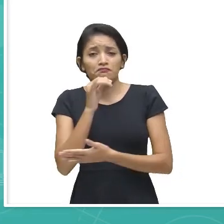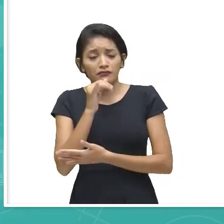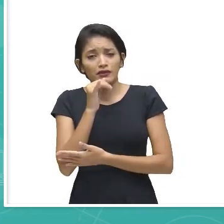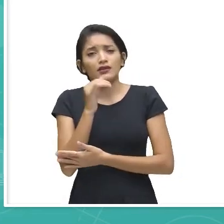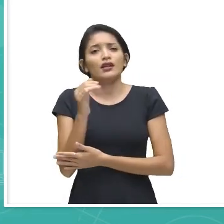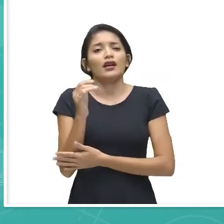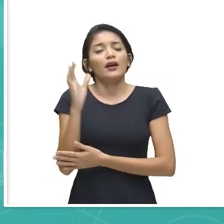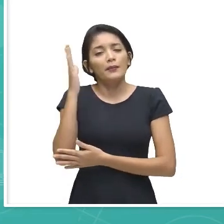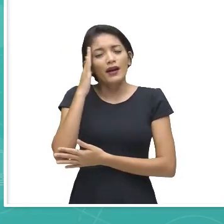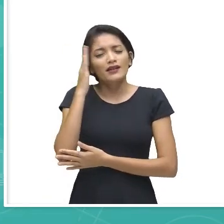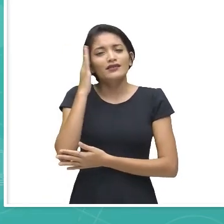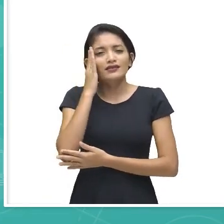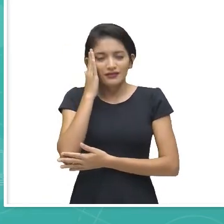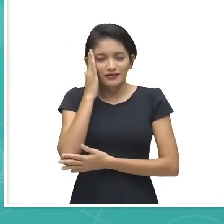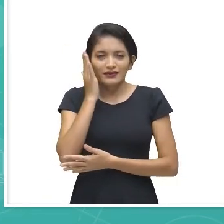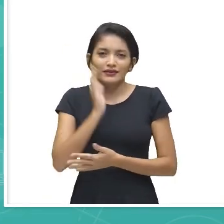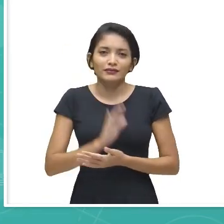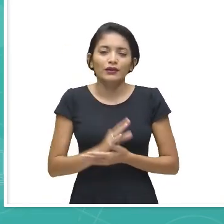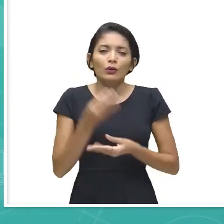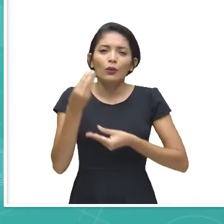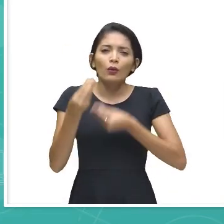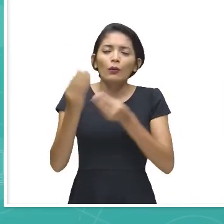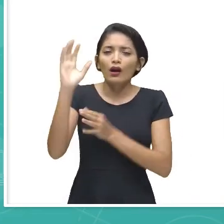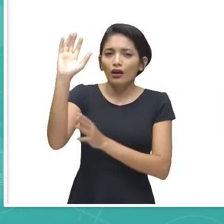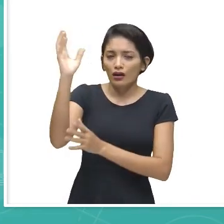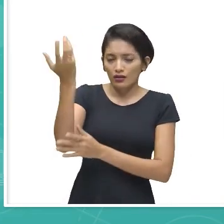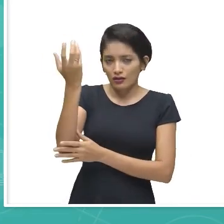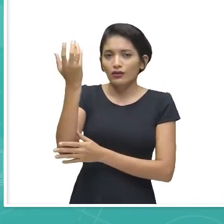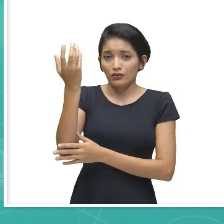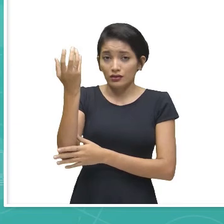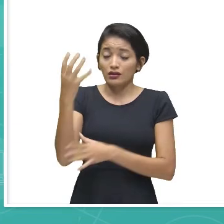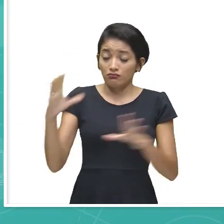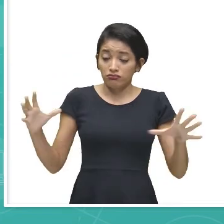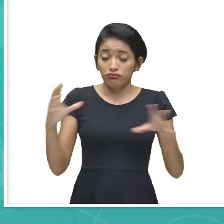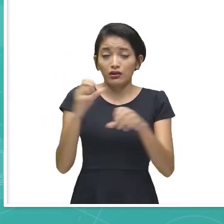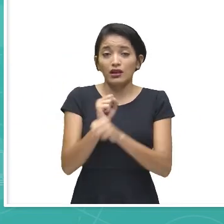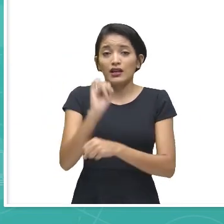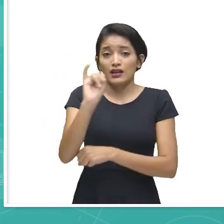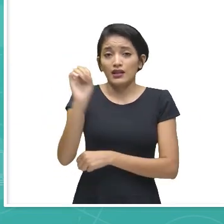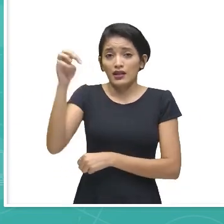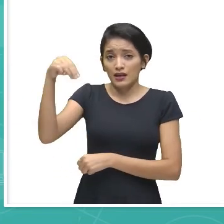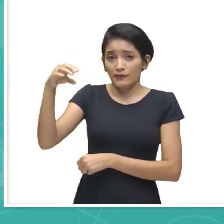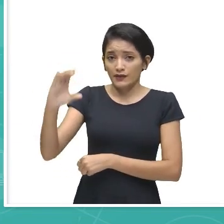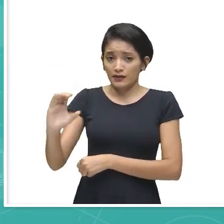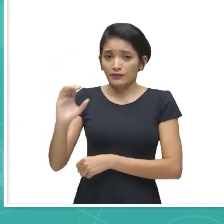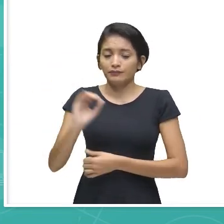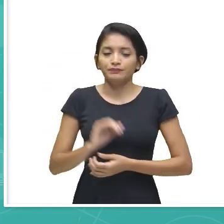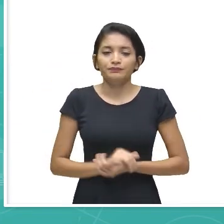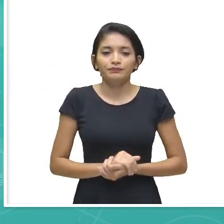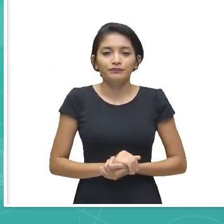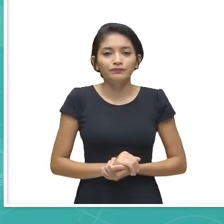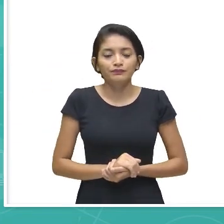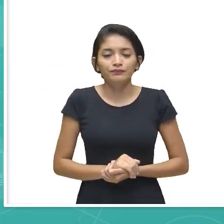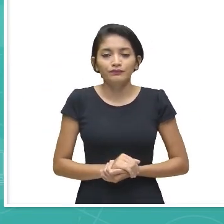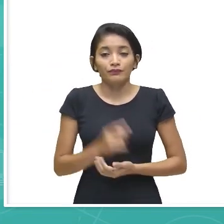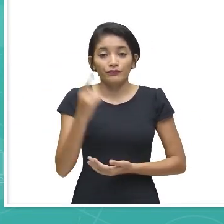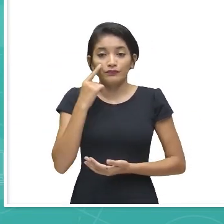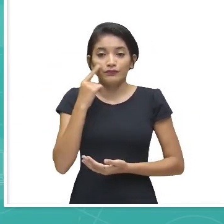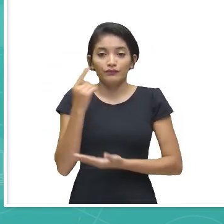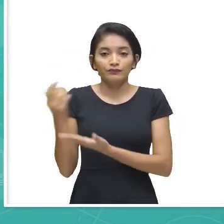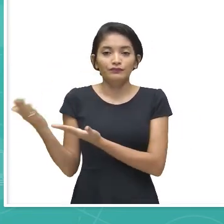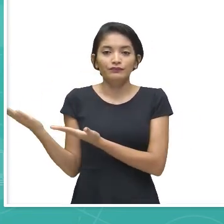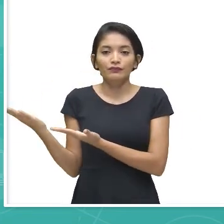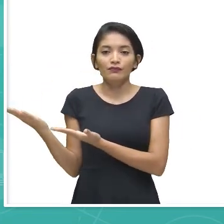bem fresquinhos na mente como é que faz o cálculo do IMC. Vem comigo. Então de olho aqui na tela,